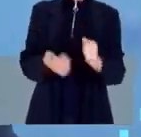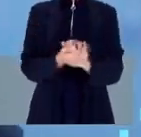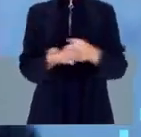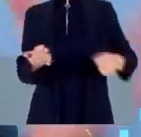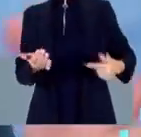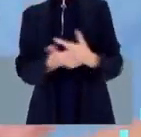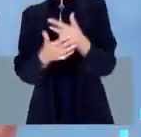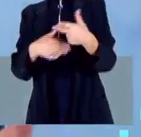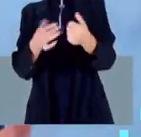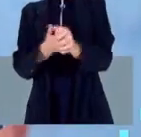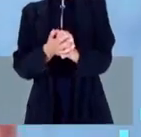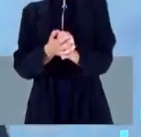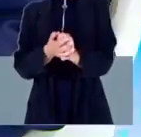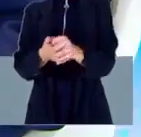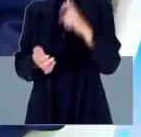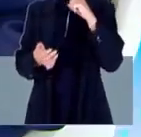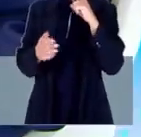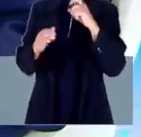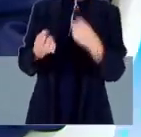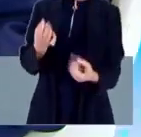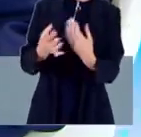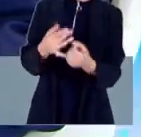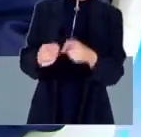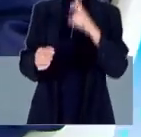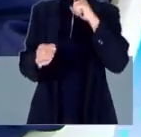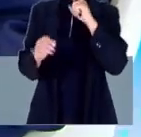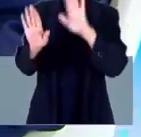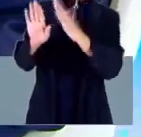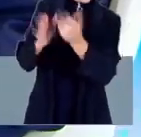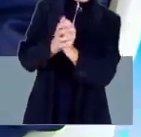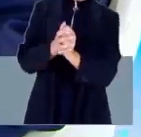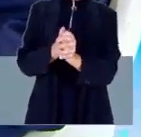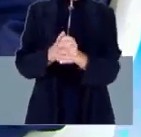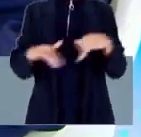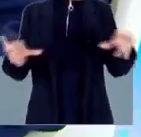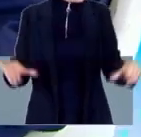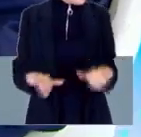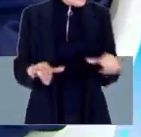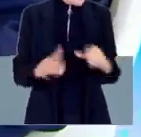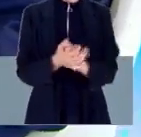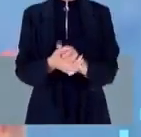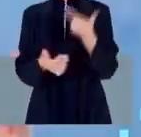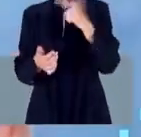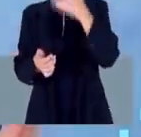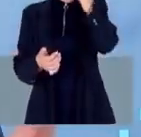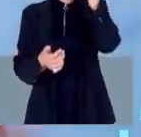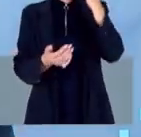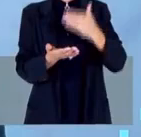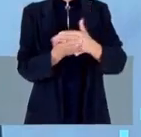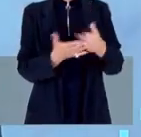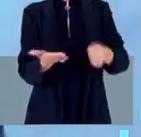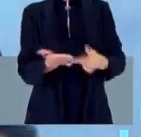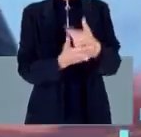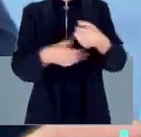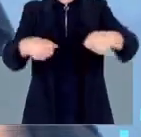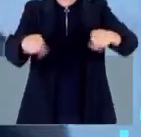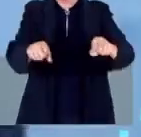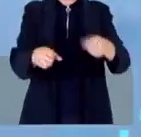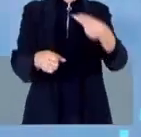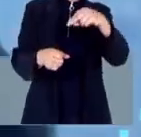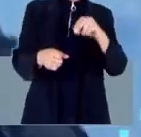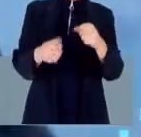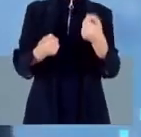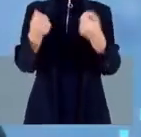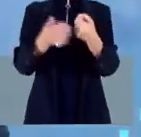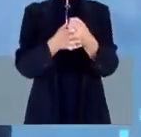consumo inclusive eletrodomésticos a dura as penas muita gente Classe Média da entrada numa moto no carro para depois